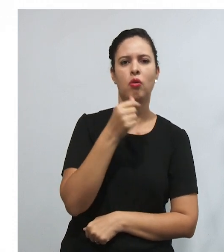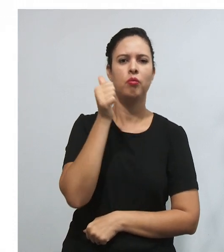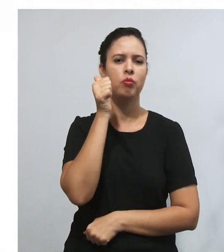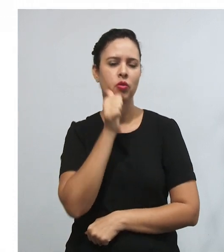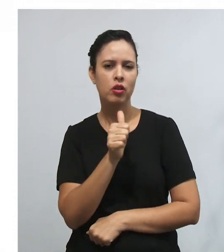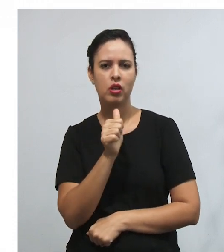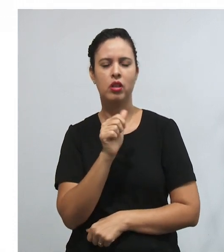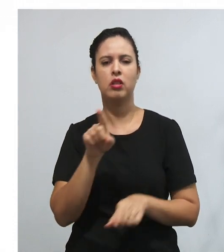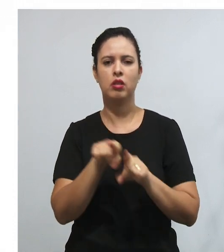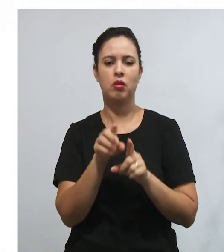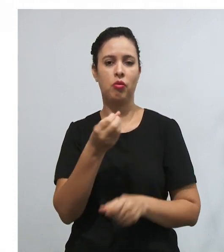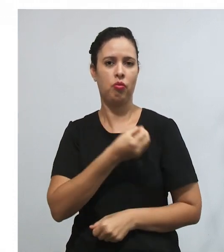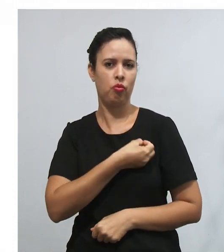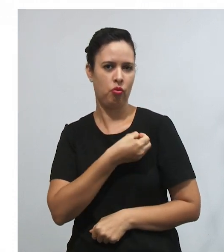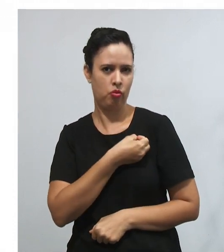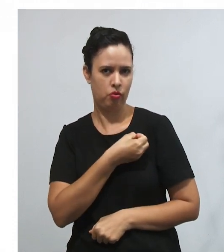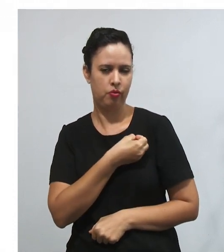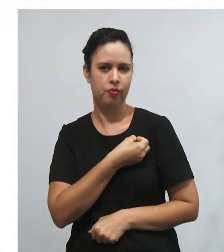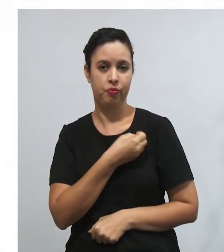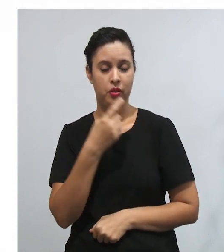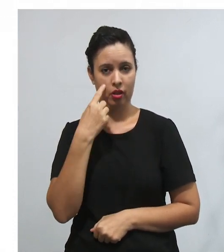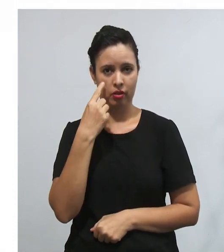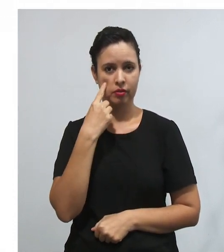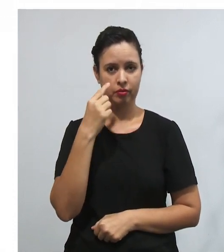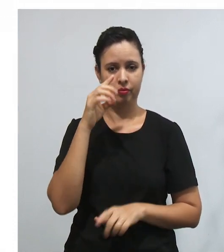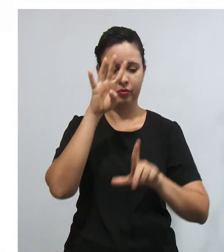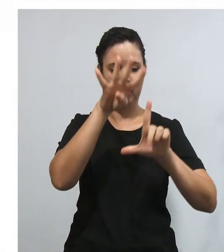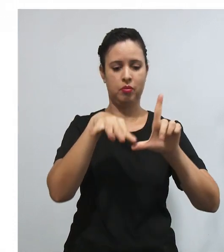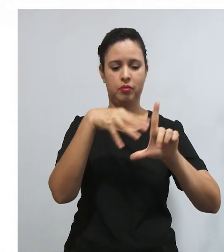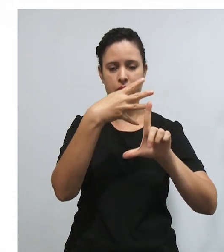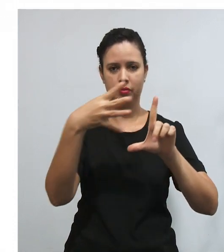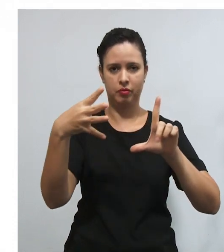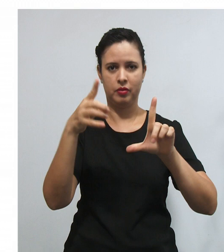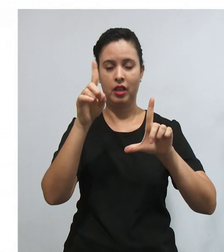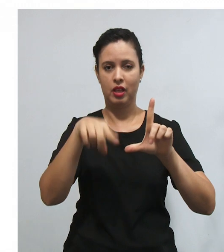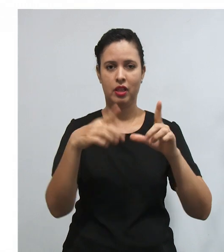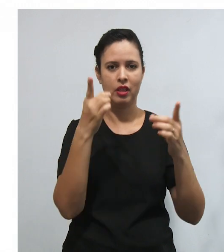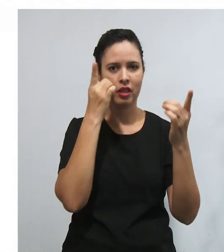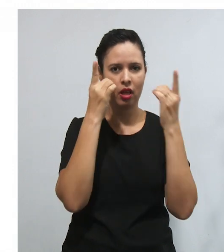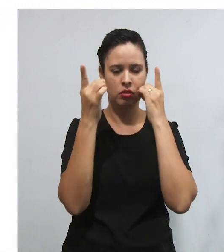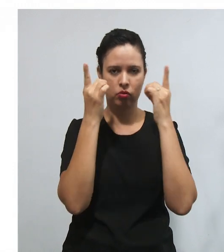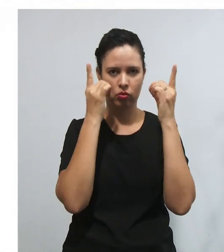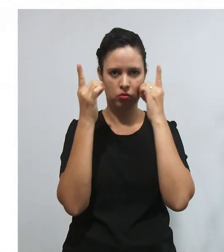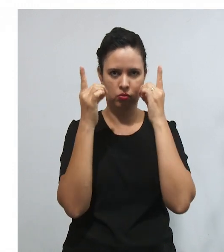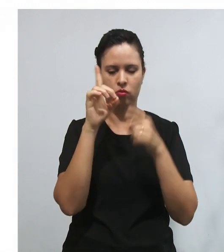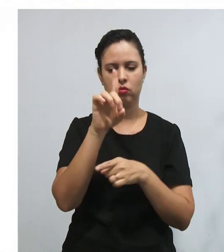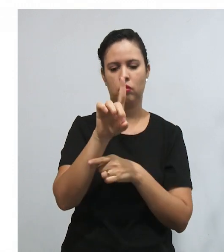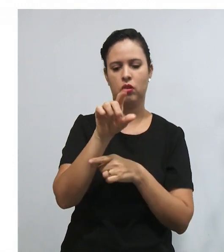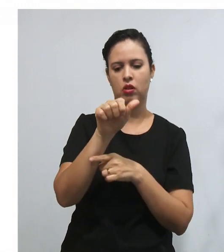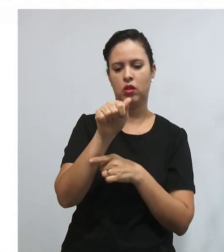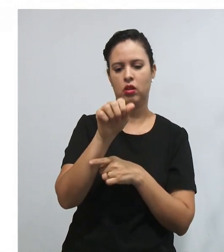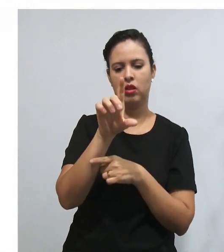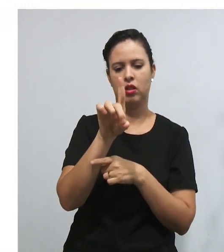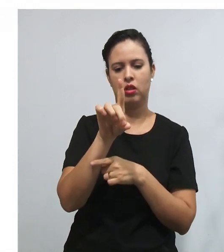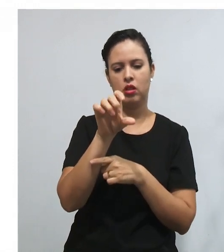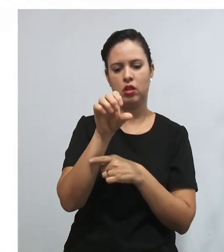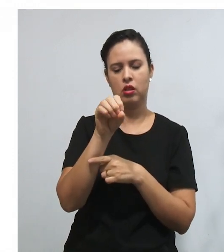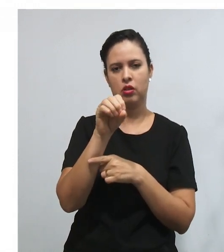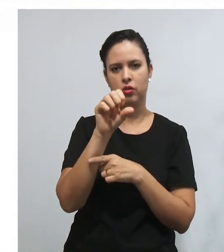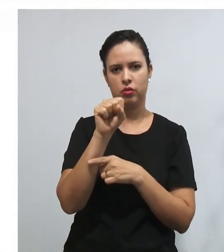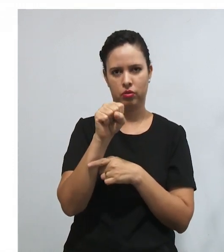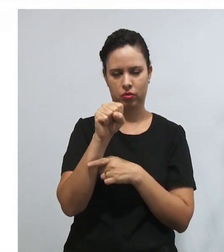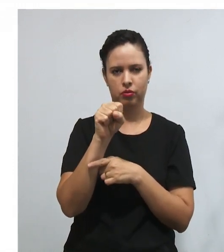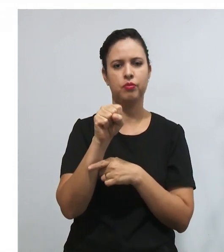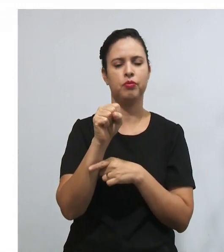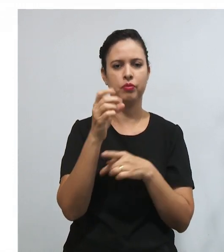notas. Digamos que olhar para essa planilha da forma que está, são dados. Tá? Então, a gente tem aqui a configuração de dado. São